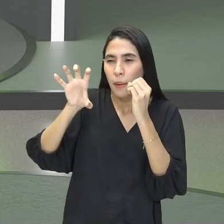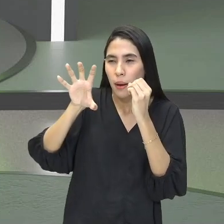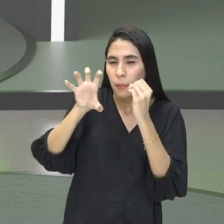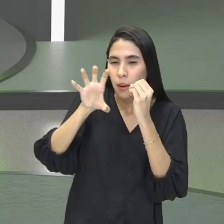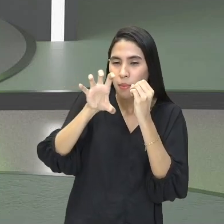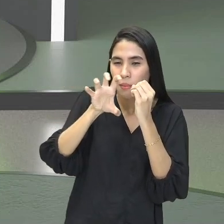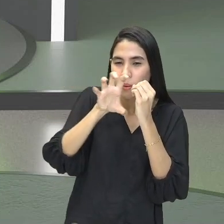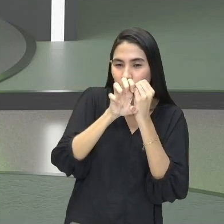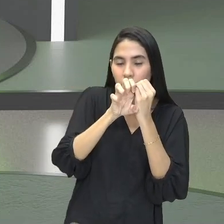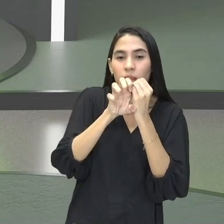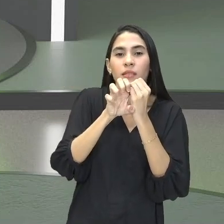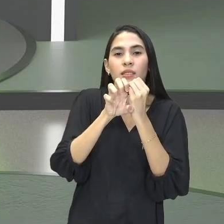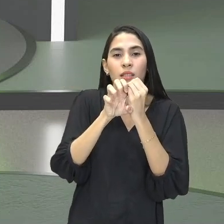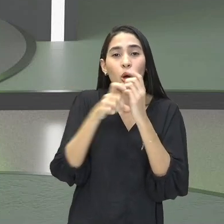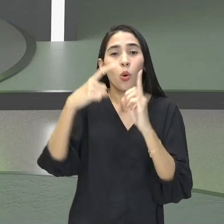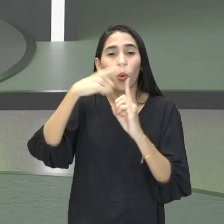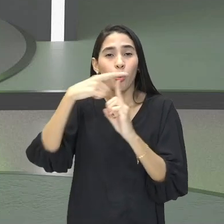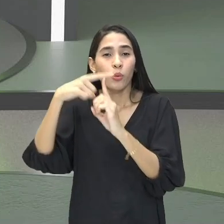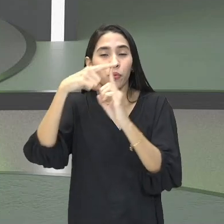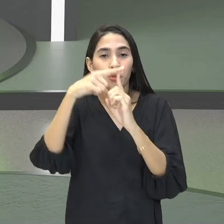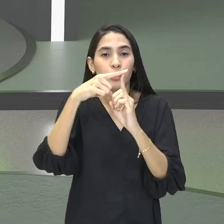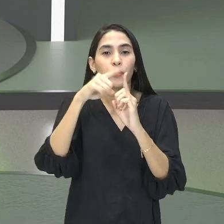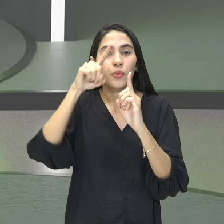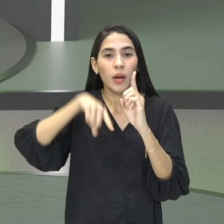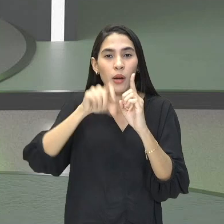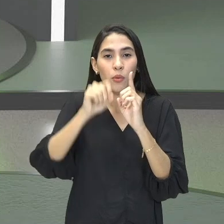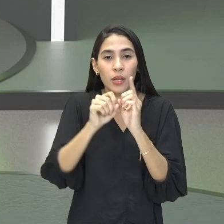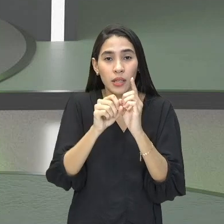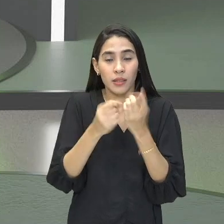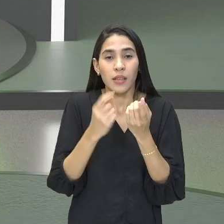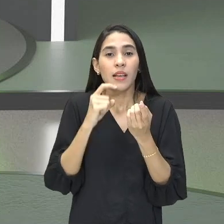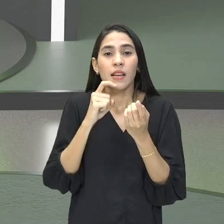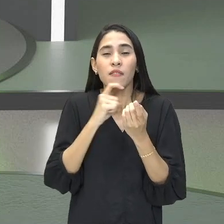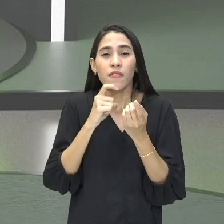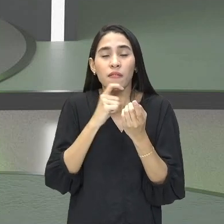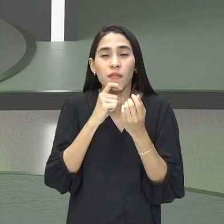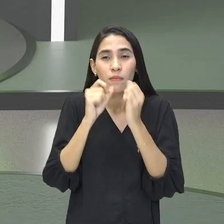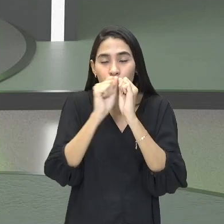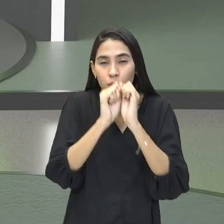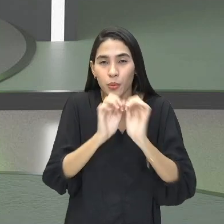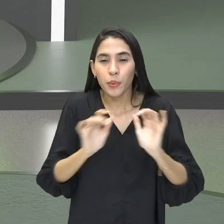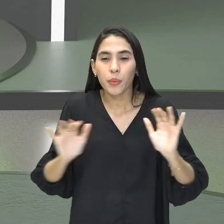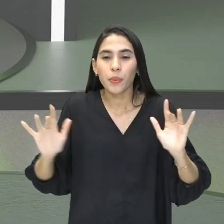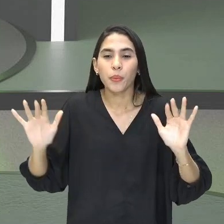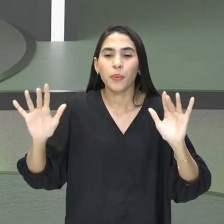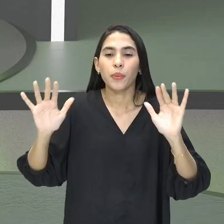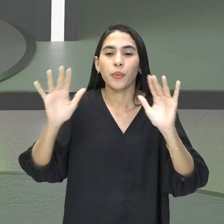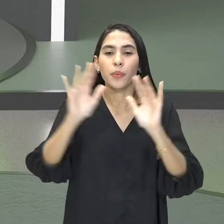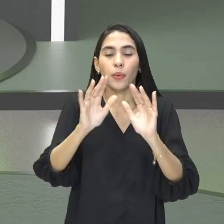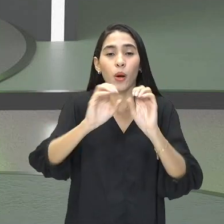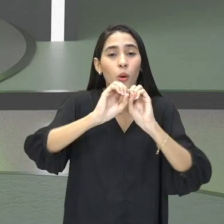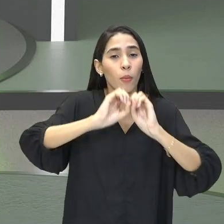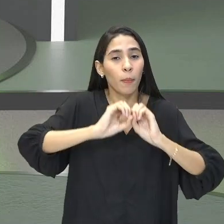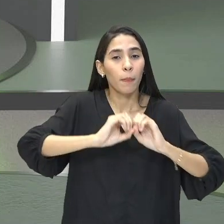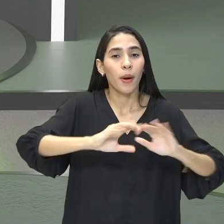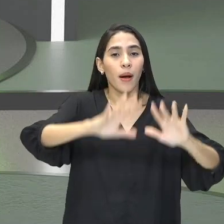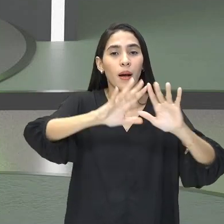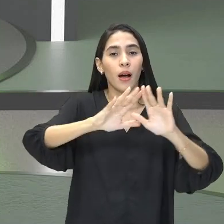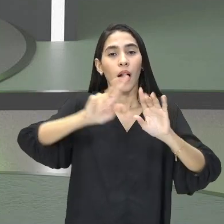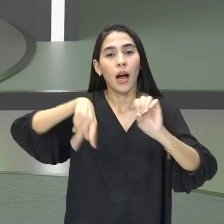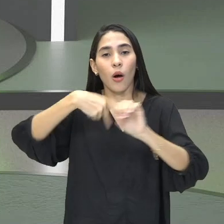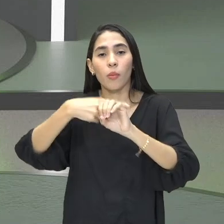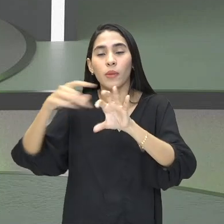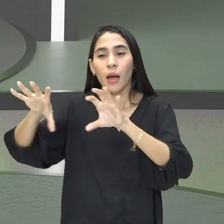de reação, o ambiente resfria, tá? Essa é a diferença. Uma libera e a outra